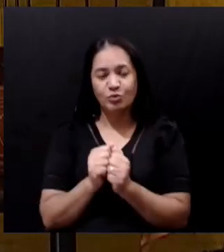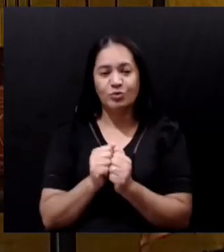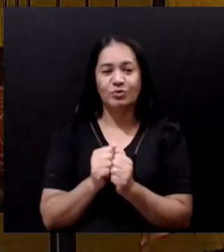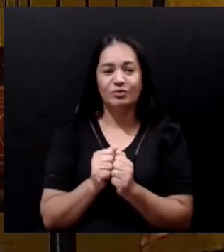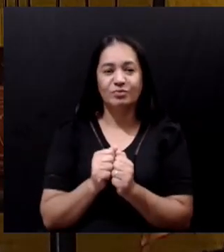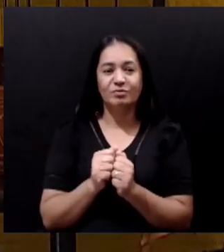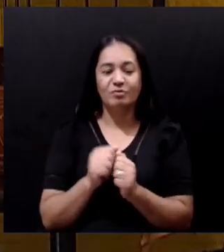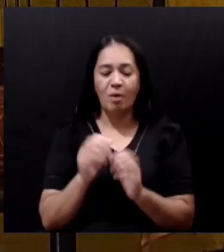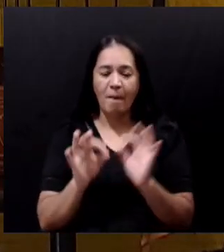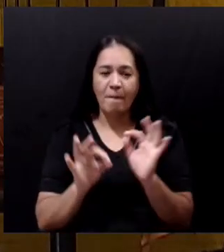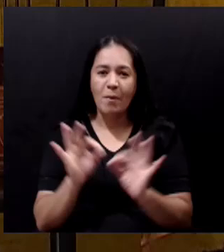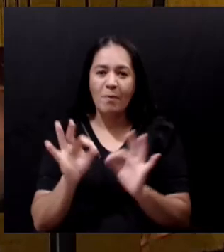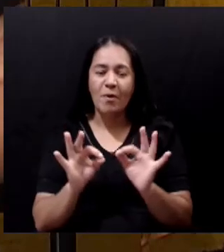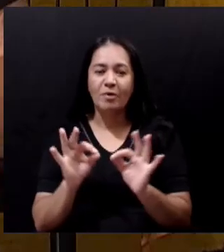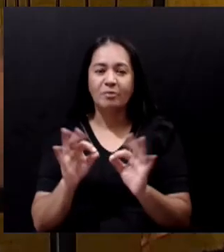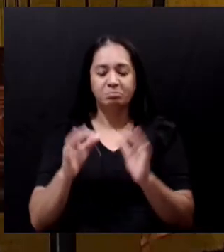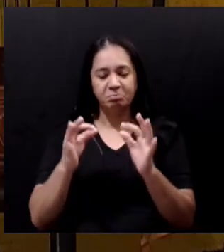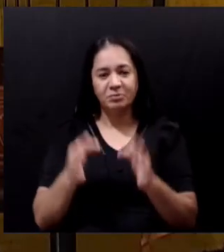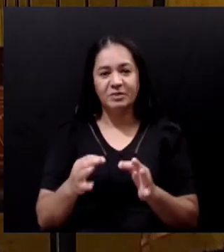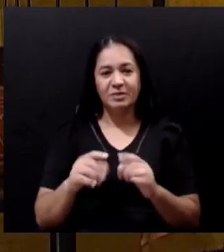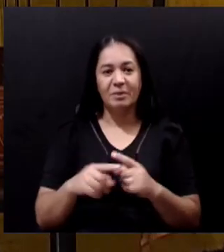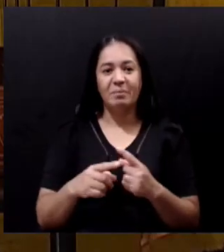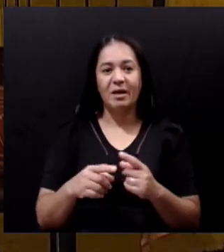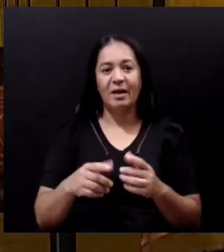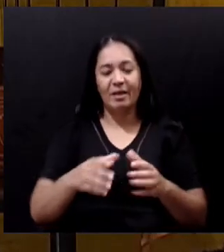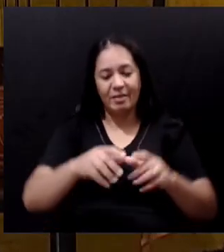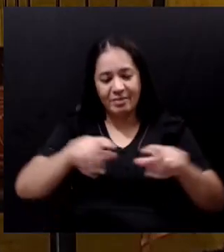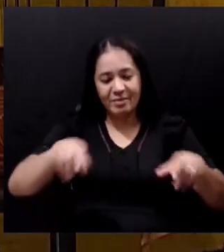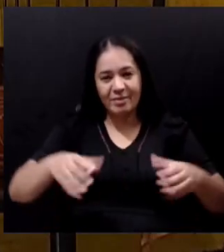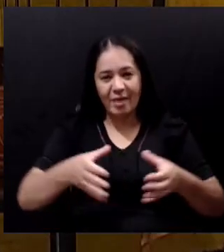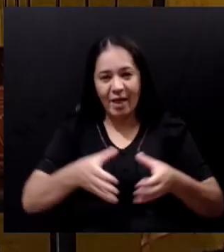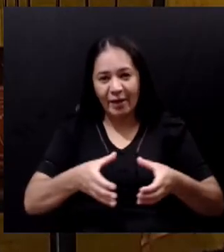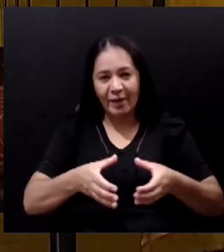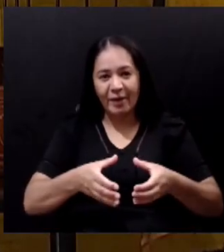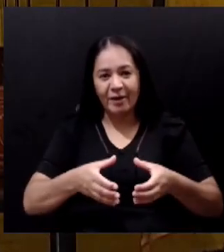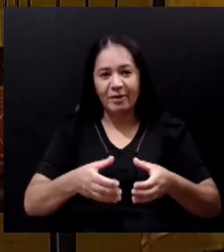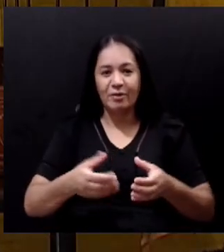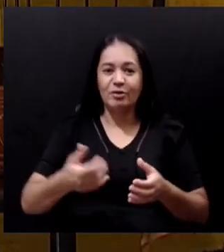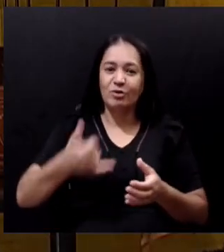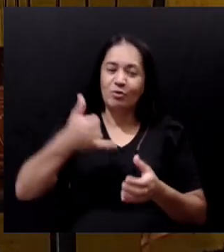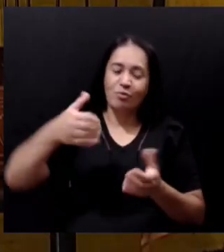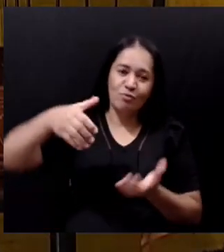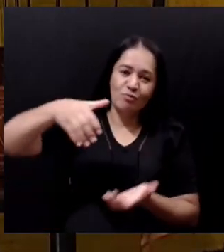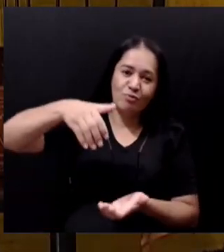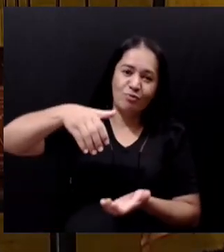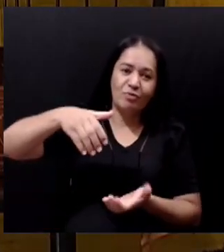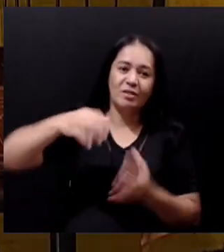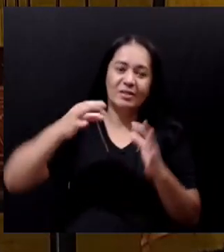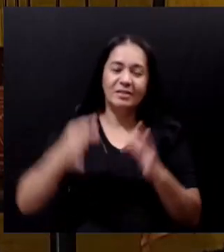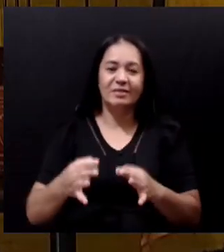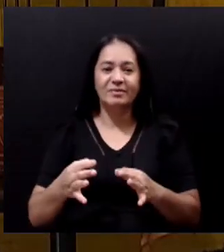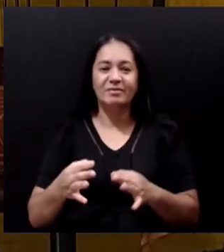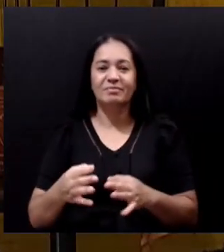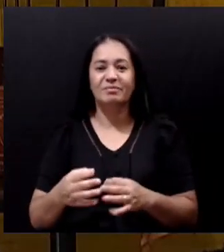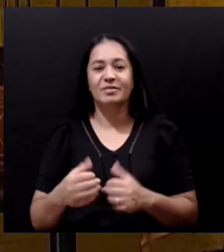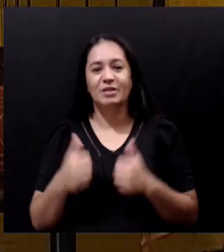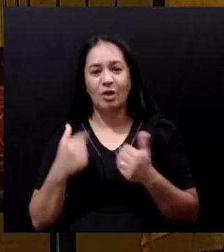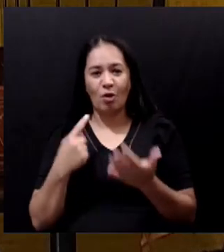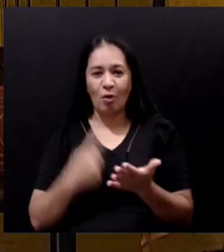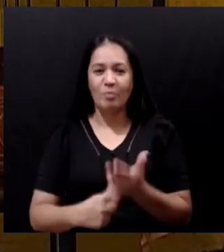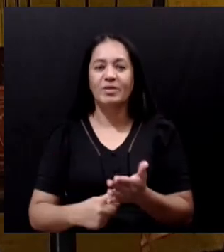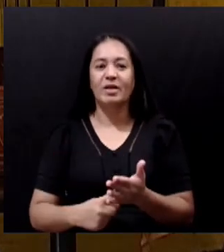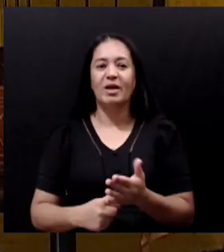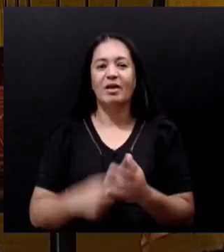dava certo, só que naquela panela lá, jogando óleo, tudo certinho, para ver se dava certo a fritura, a temperatura do